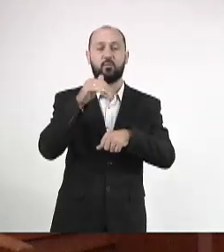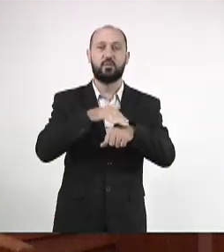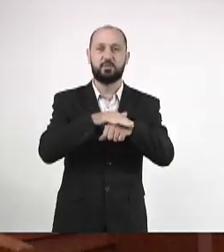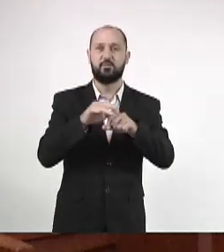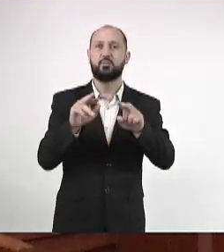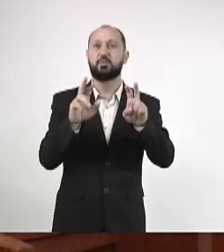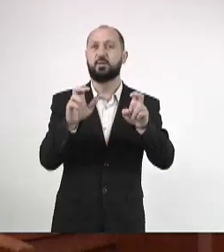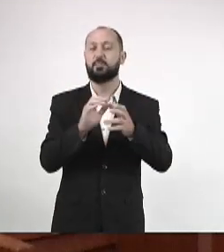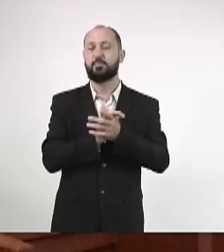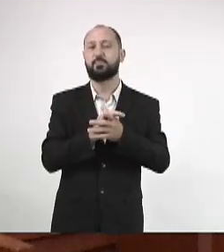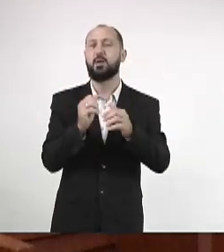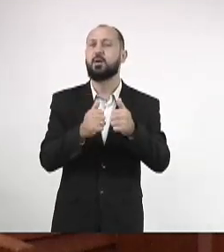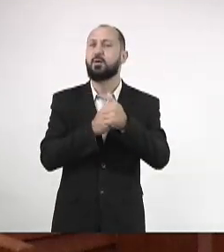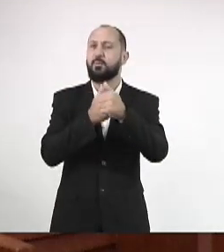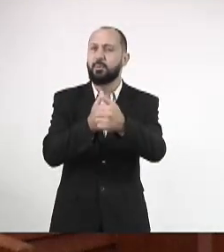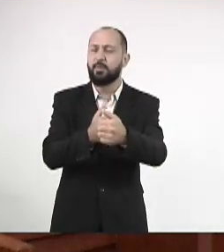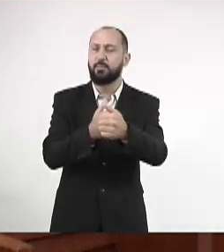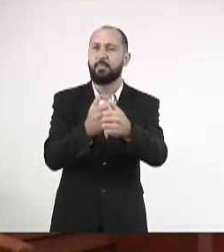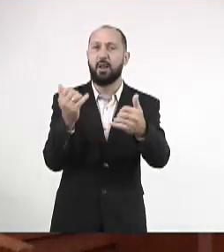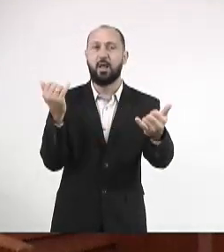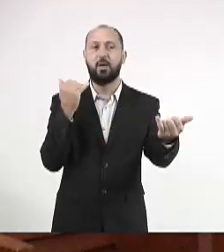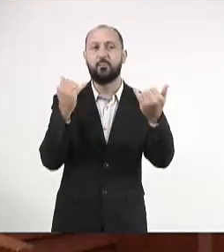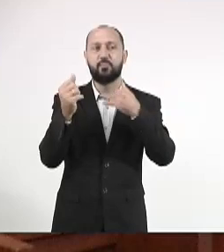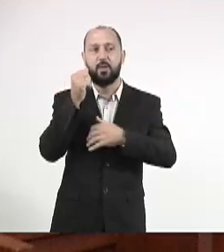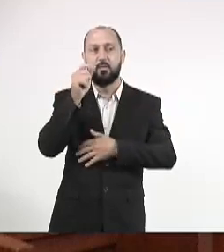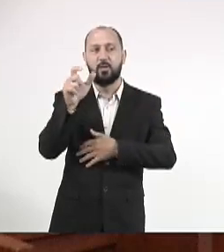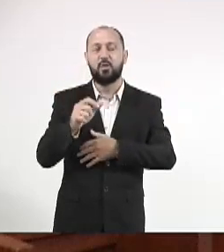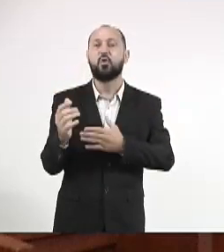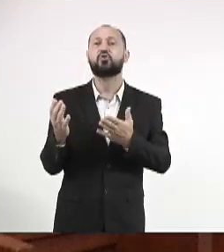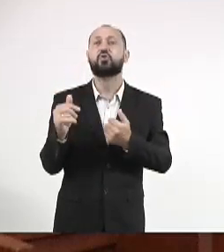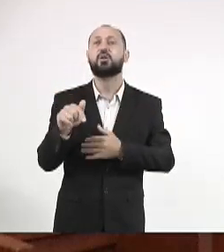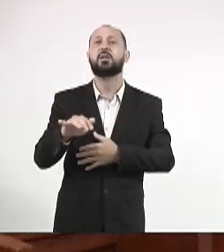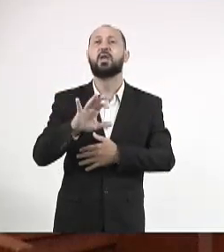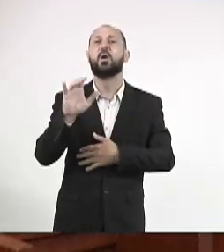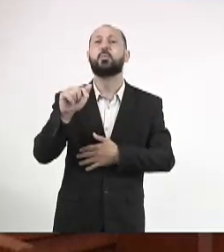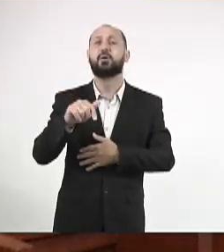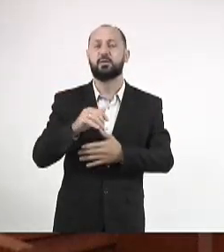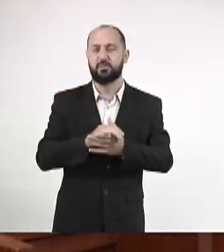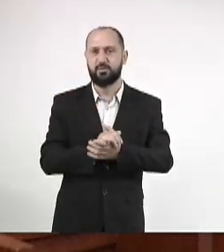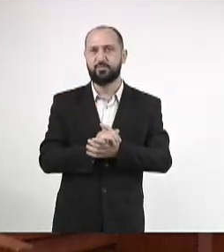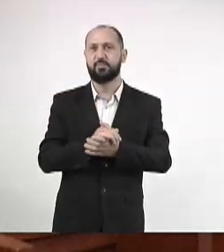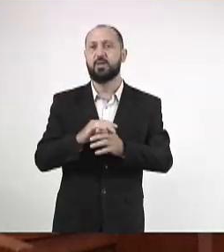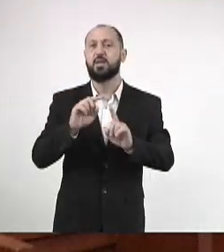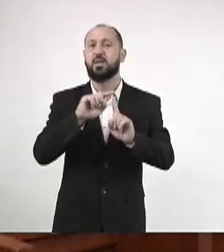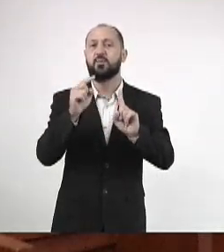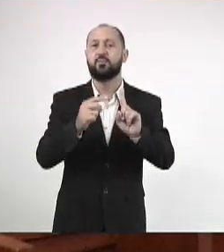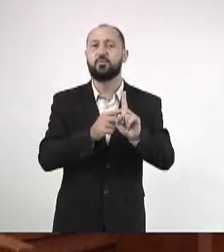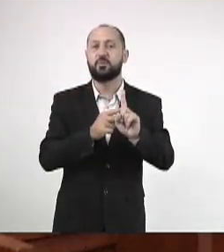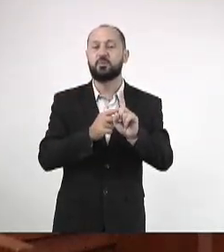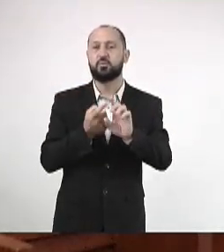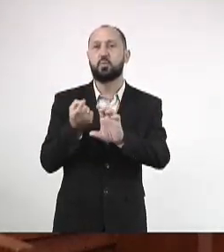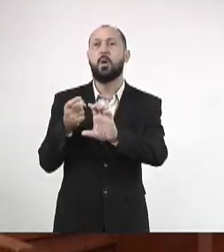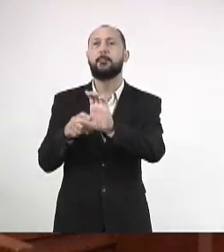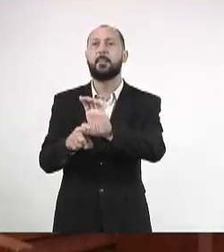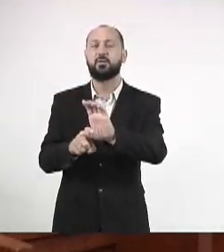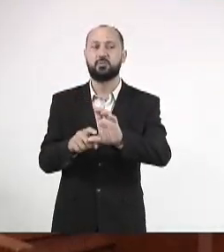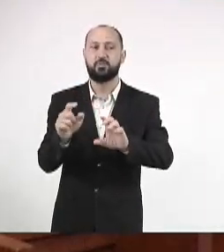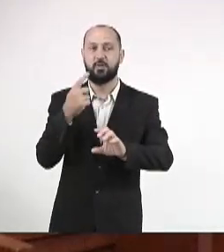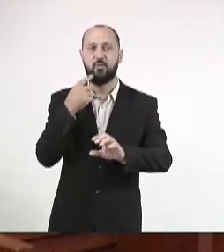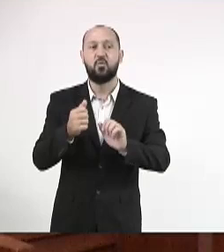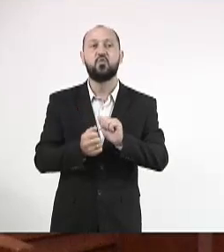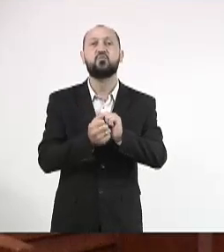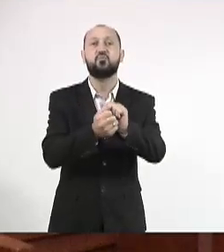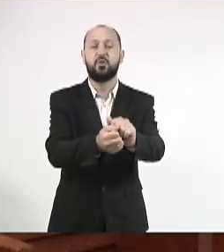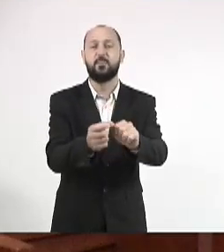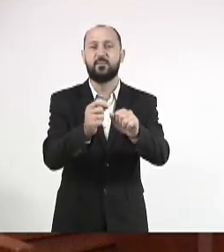tema. Depois acompanhei pela notícia uma mulher jovem aqui de Campo Grande que engravidou do amante. O amante levou ela para